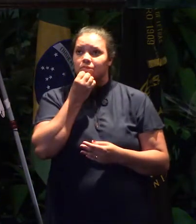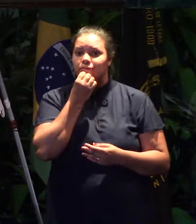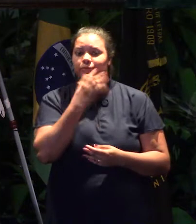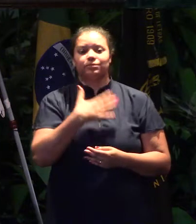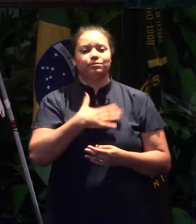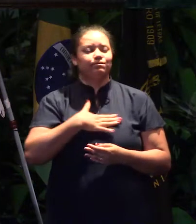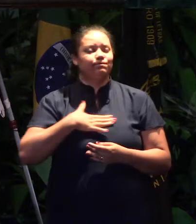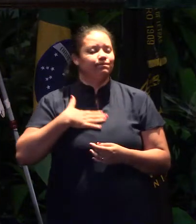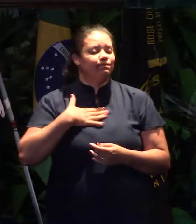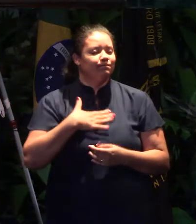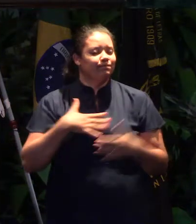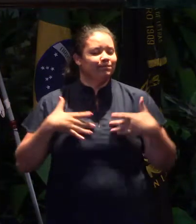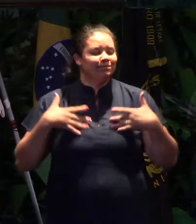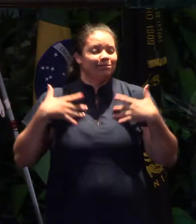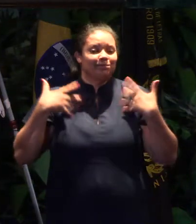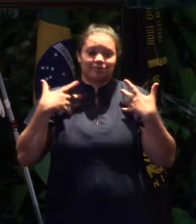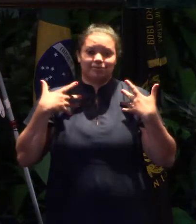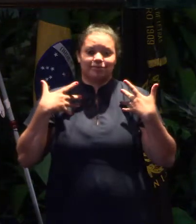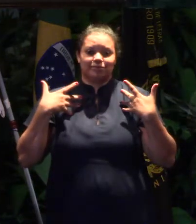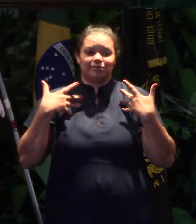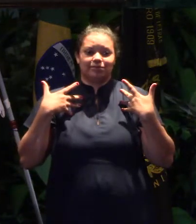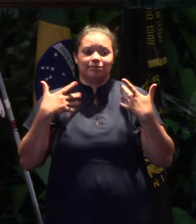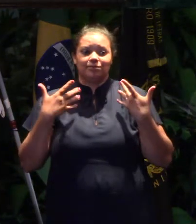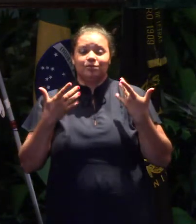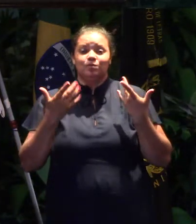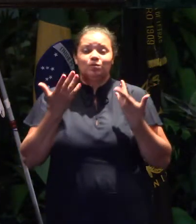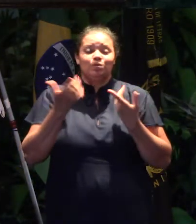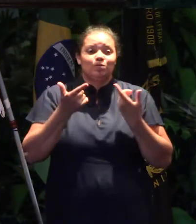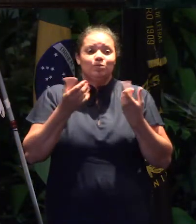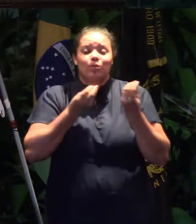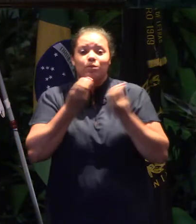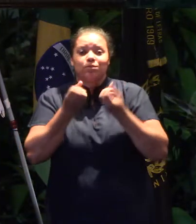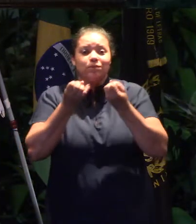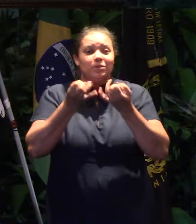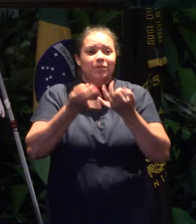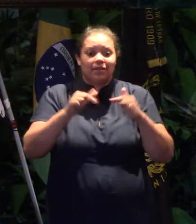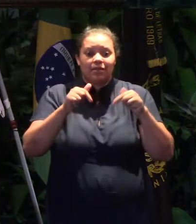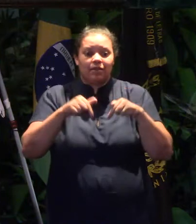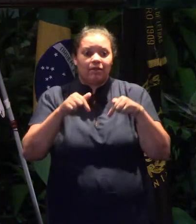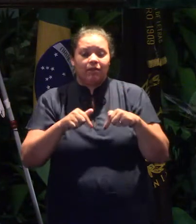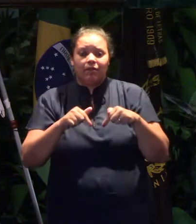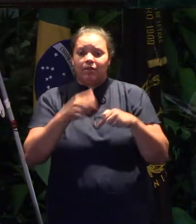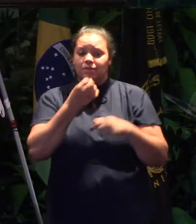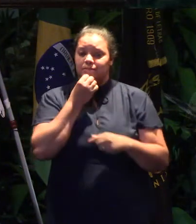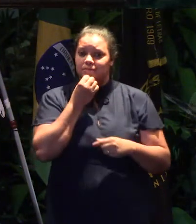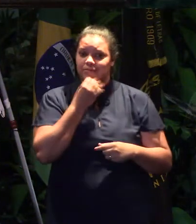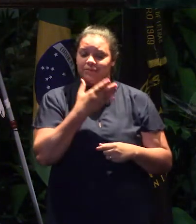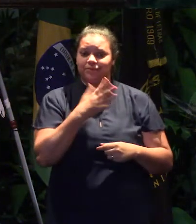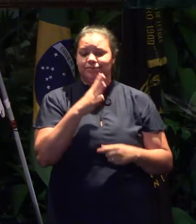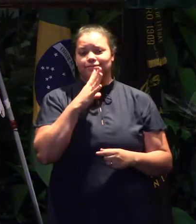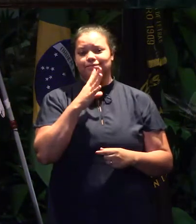um orgulho, que eu não sei nem dizer, né, estar aqui nessa casa centenária para falar,